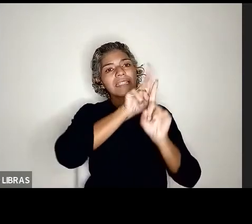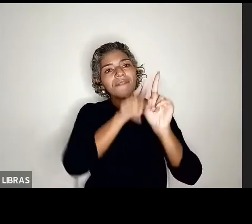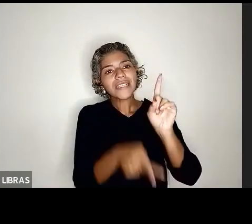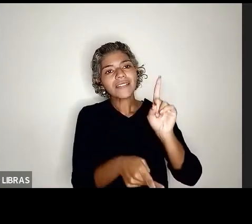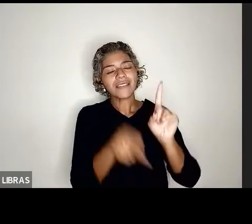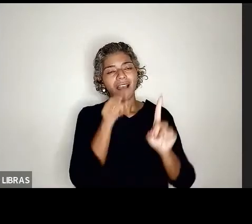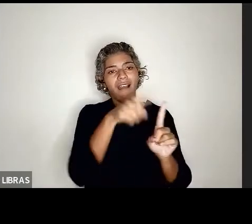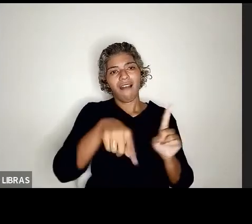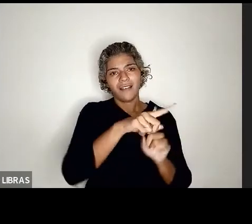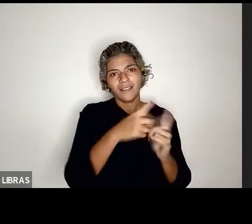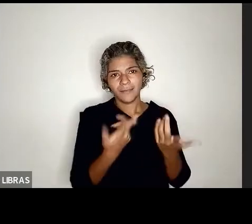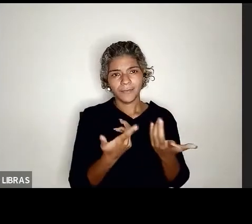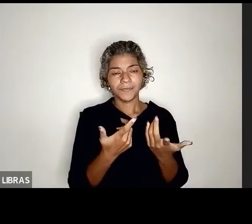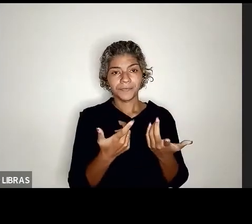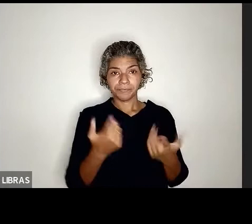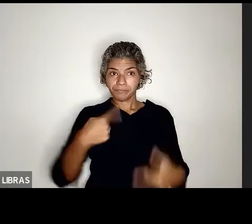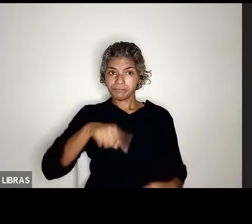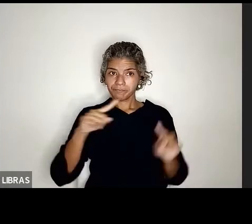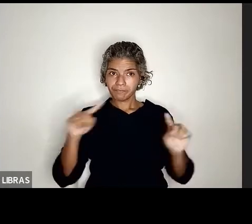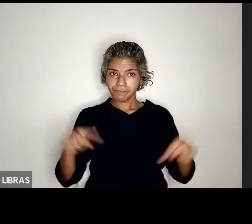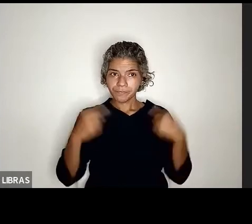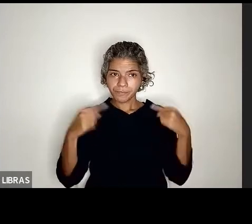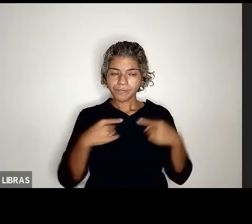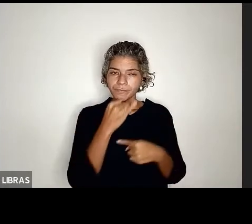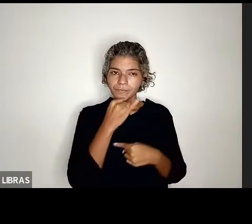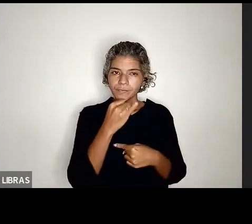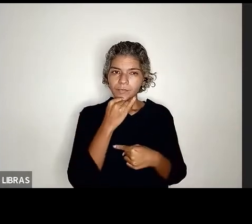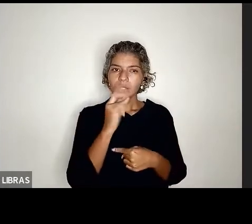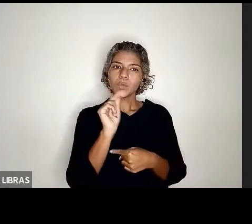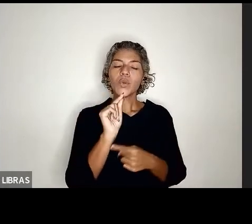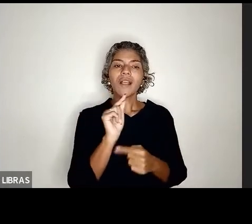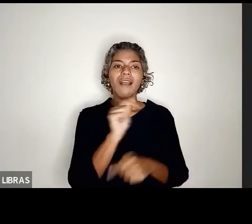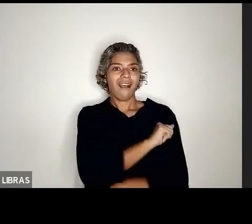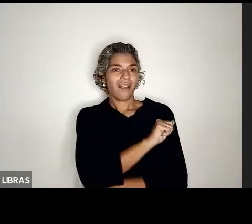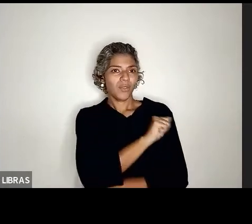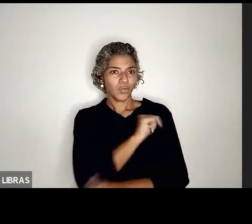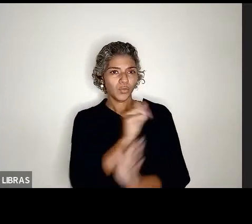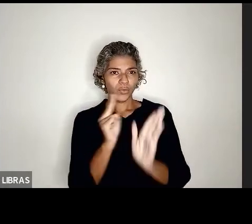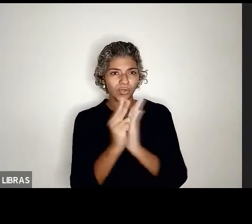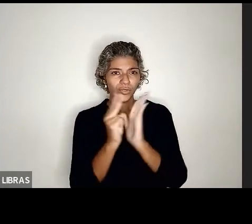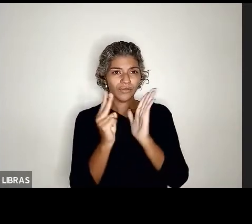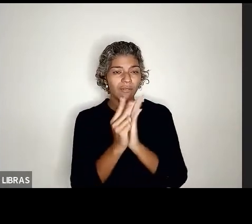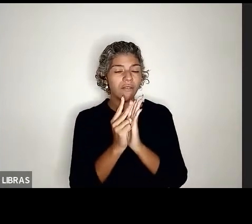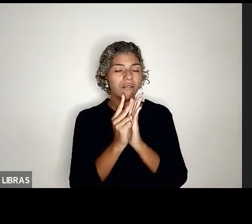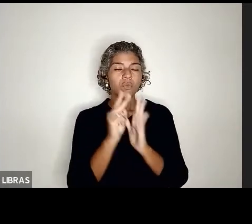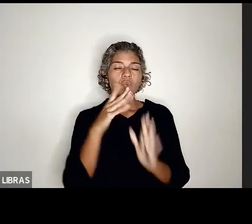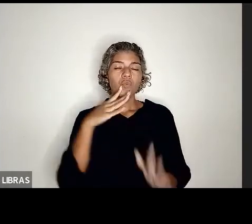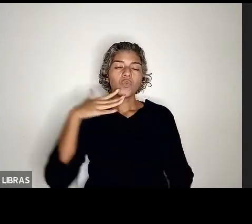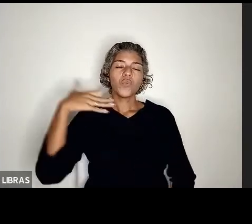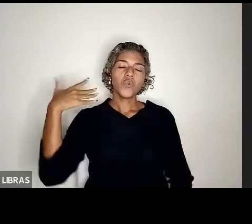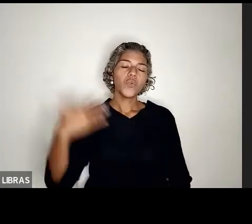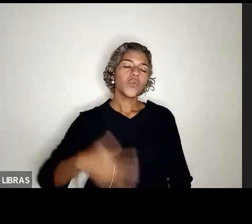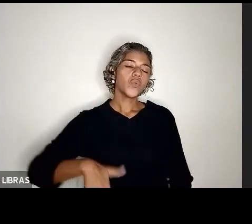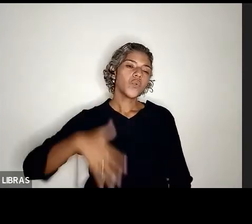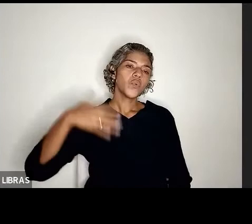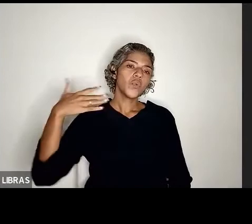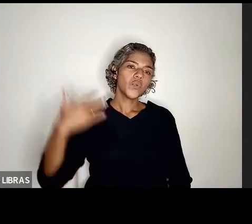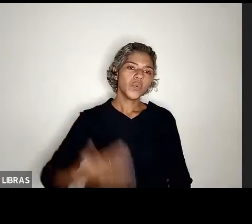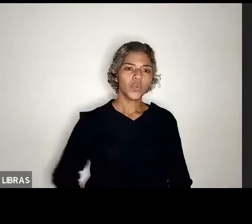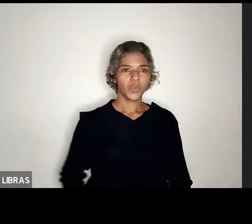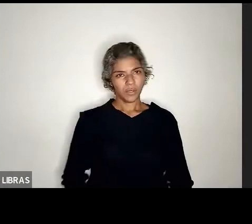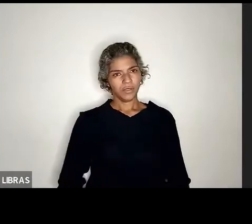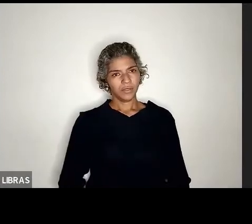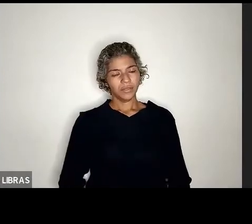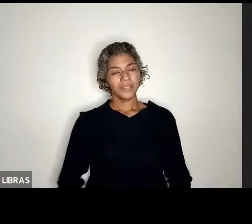nosso desafio, por exemplo, com estudantes indígenas é imenso. Eles vêm de uma lógica da oralidade. Tem